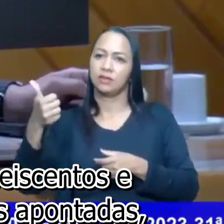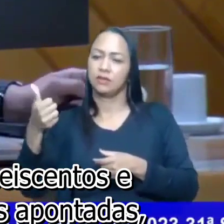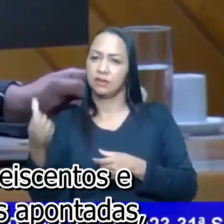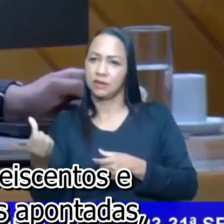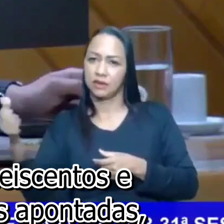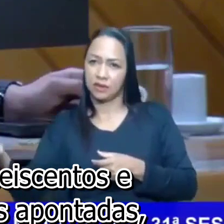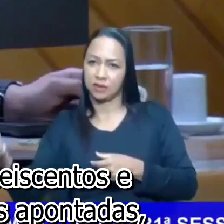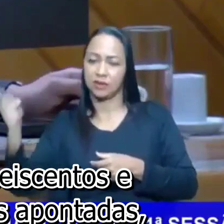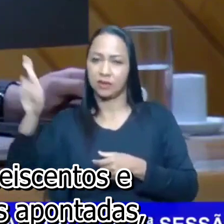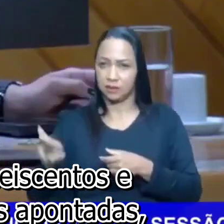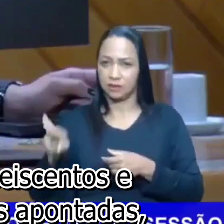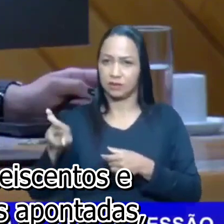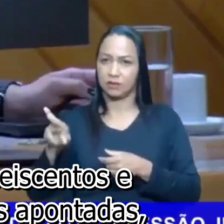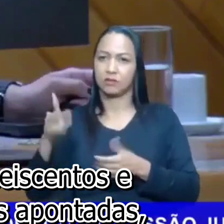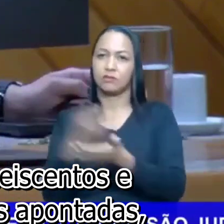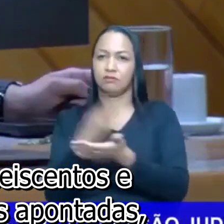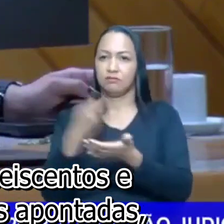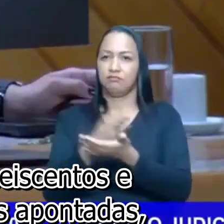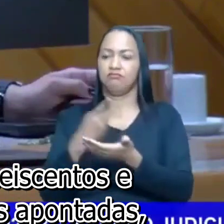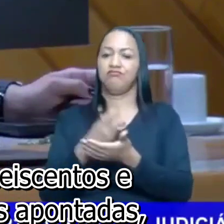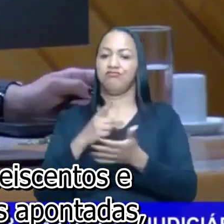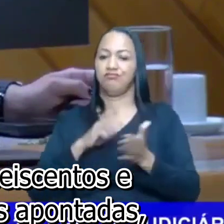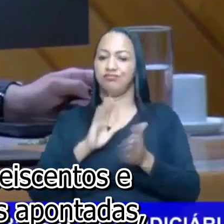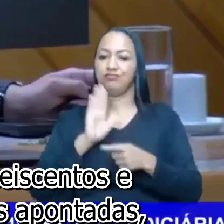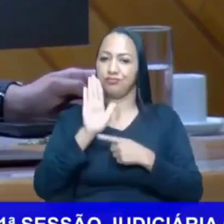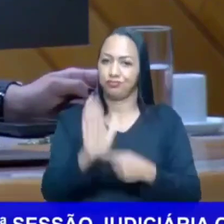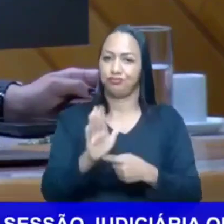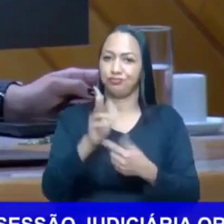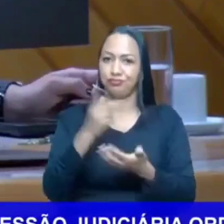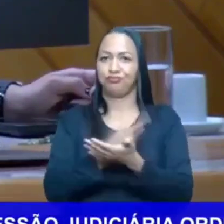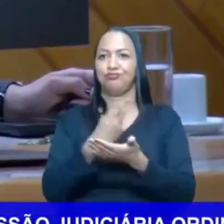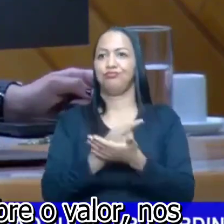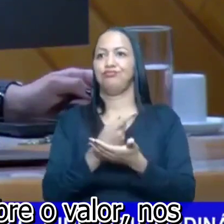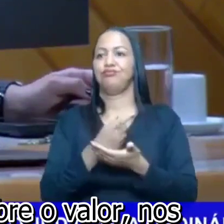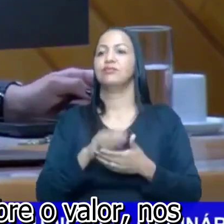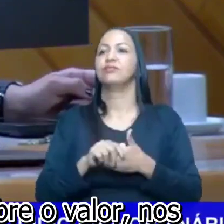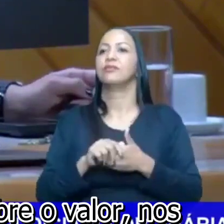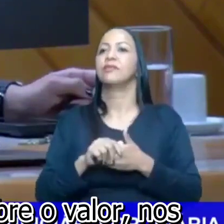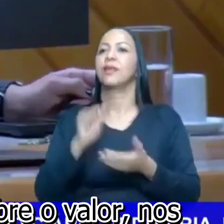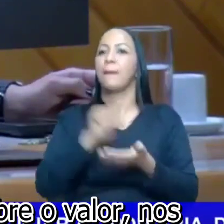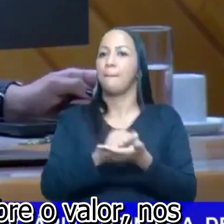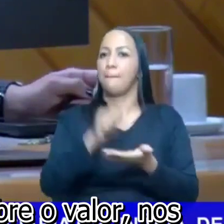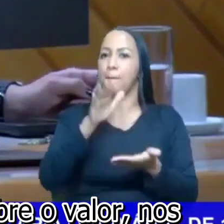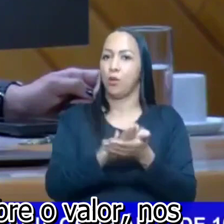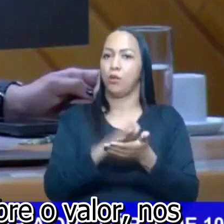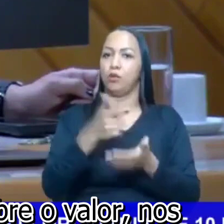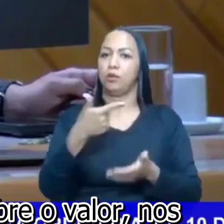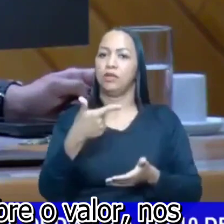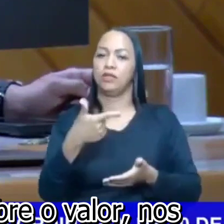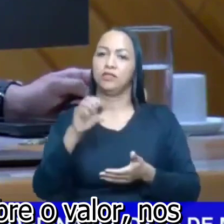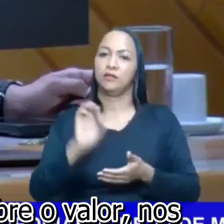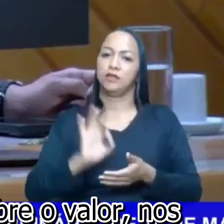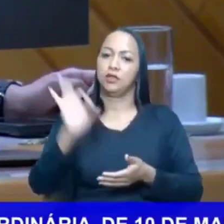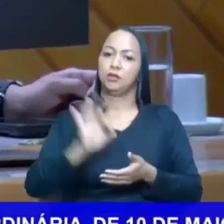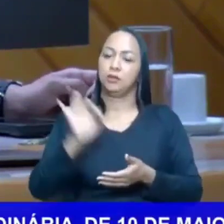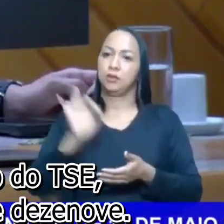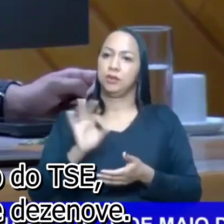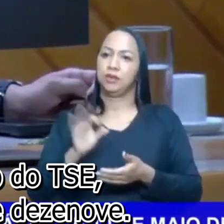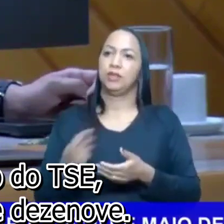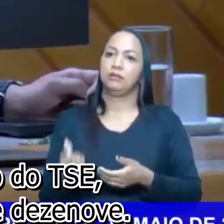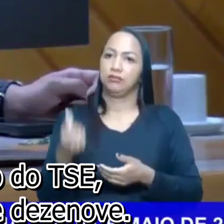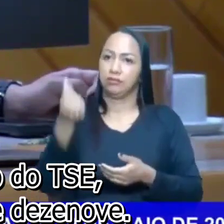220.566, em razão das irregularidades apontadas, bem como a aplicação de multa de 20% sobre o valor, nos termos do